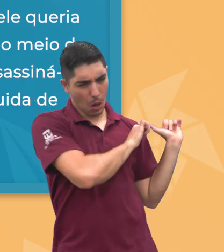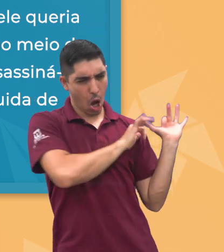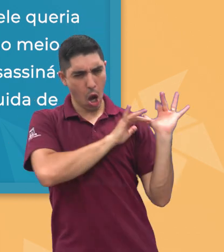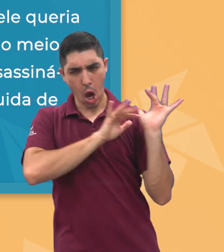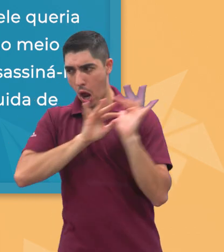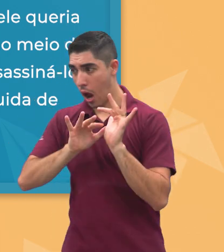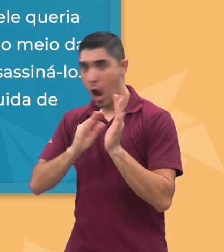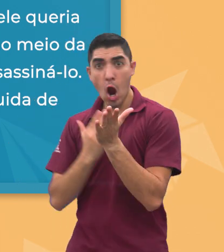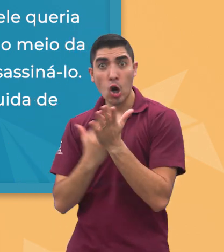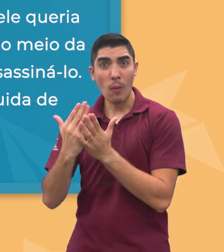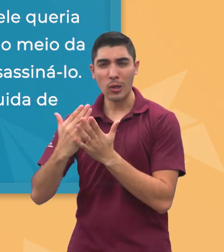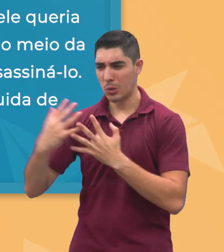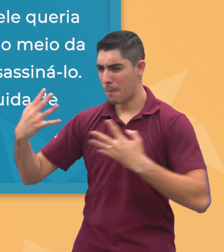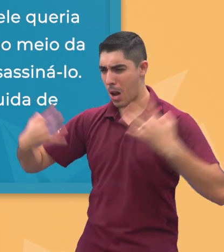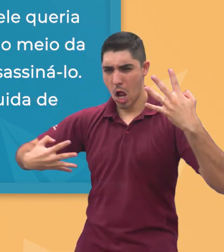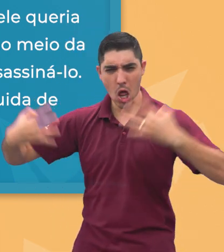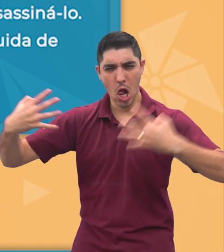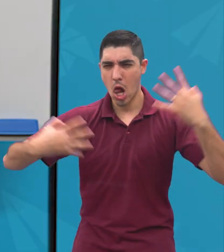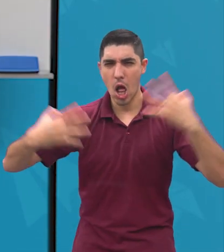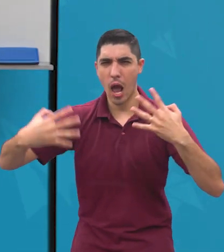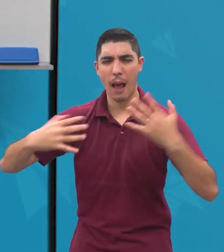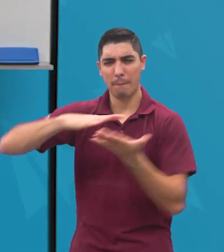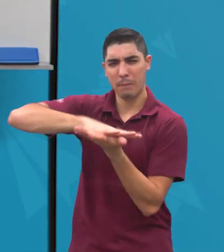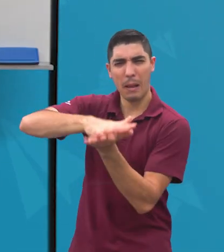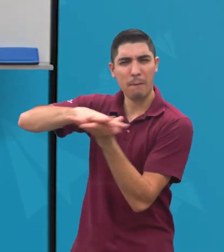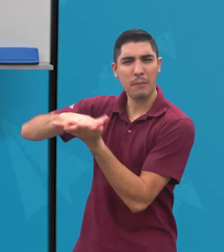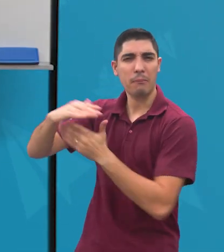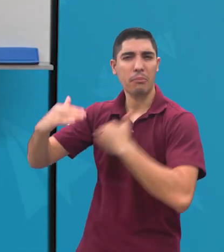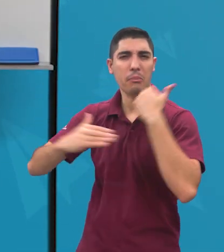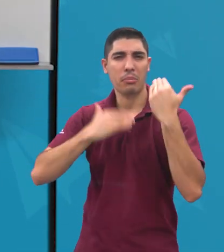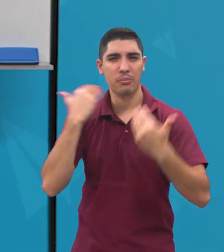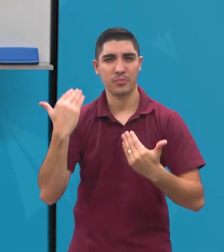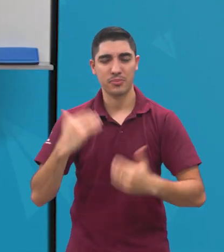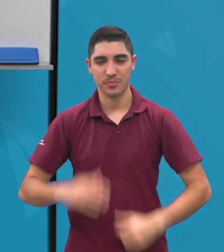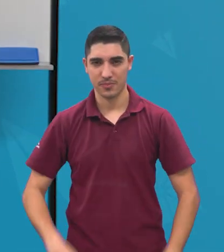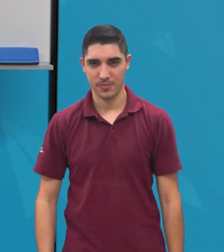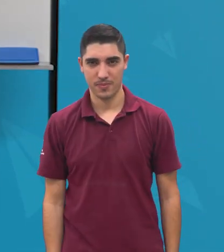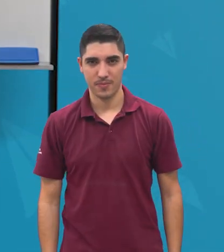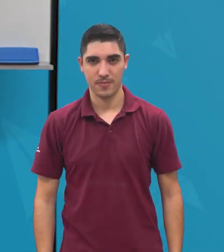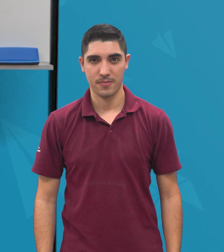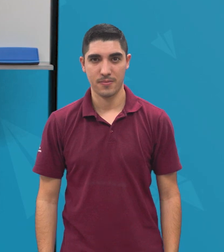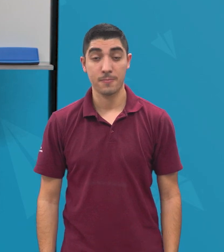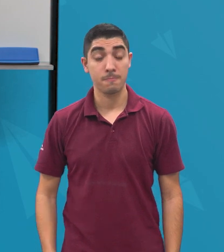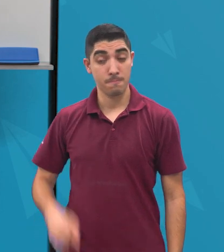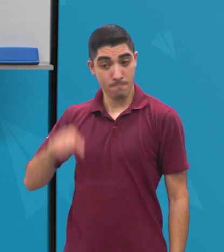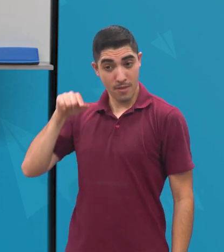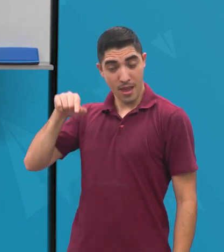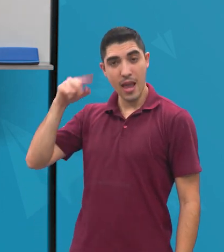de massacre generalizado. Esse mito ele foi